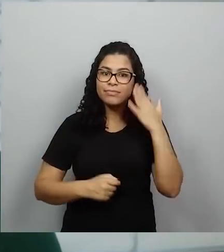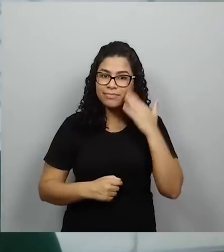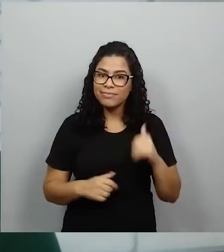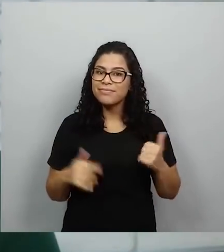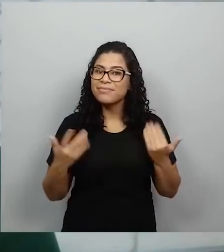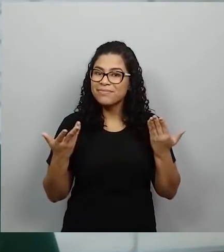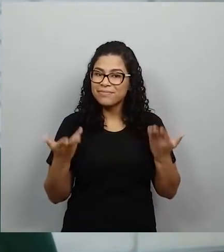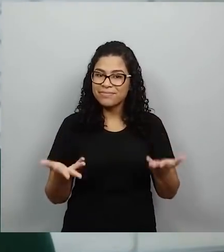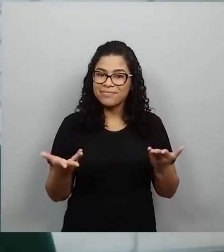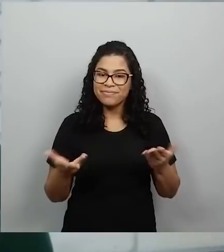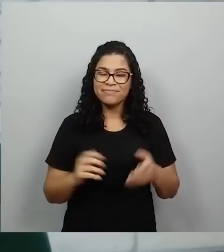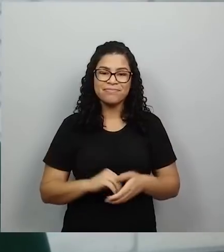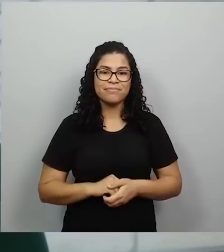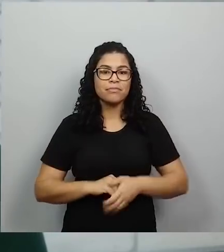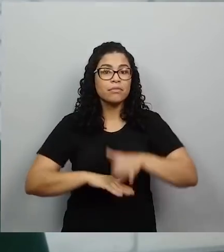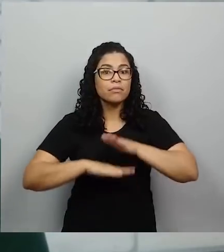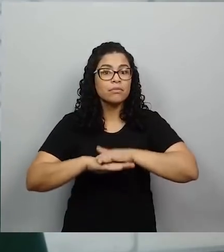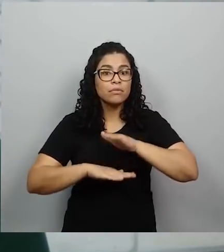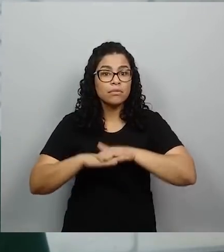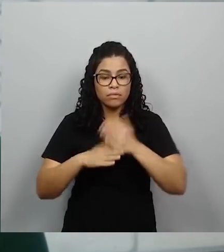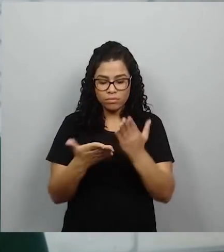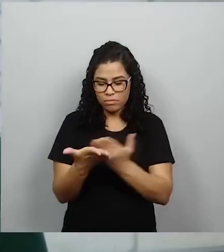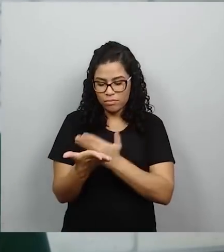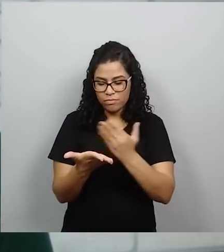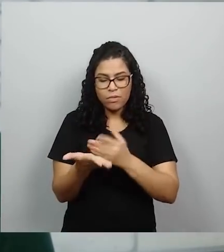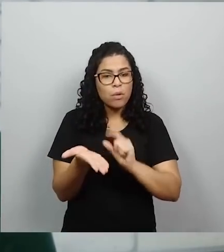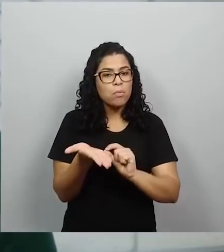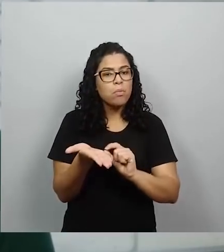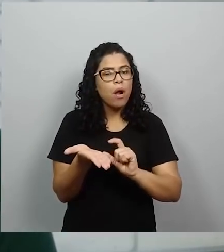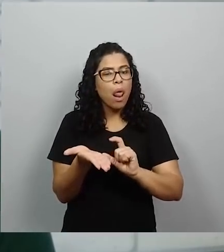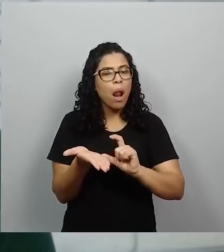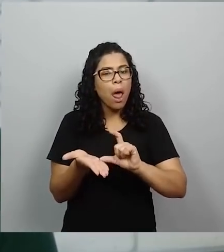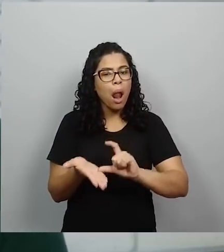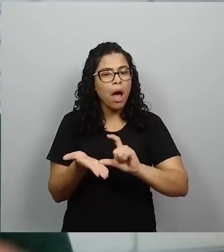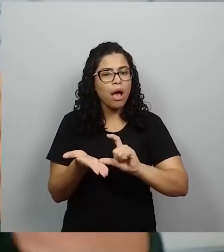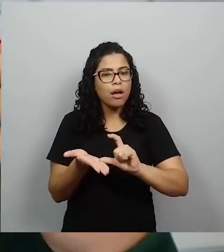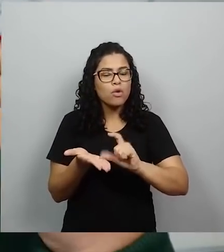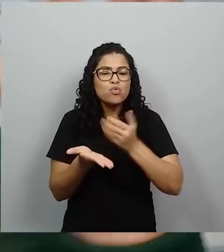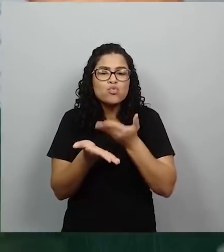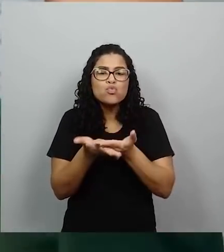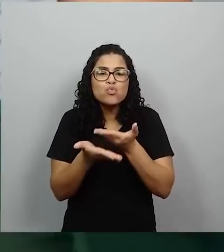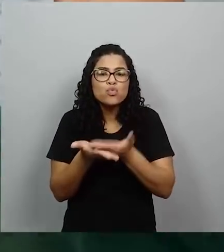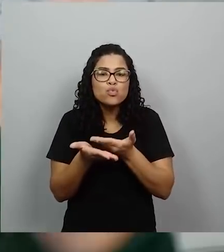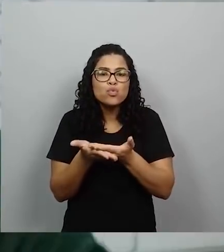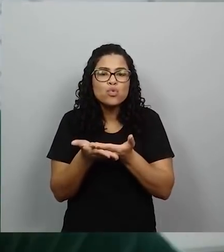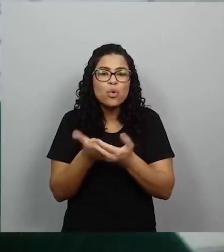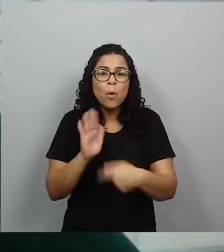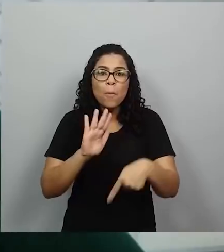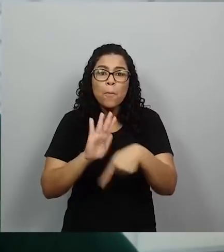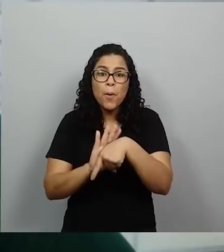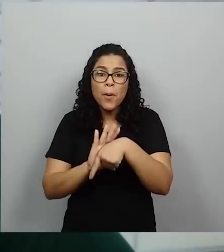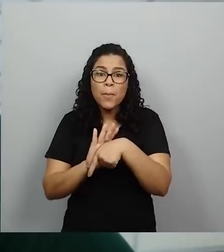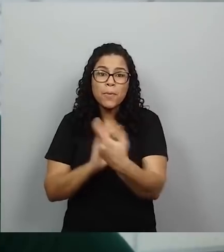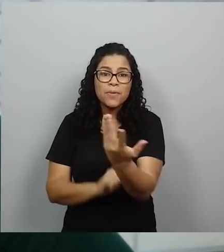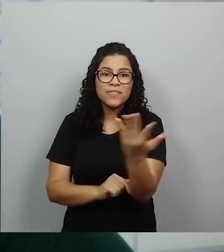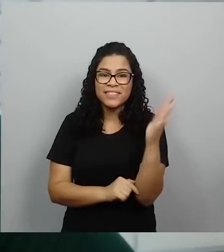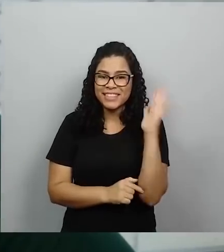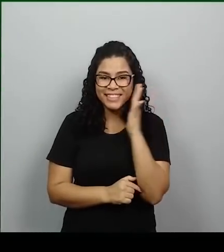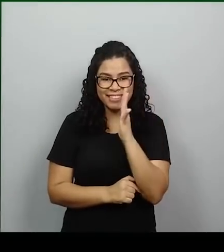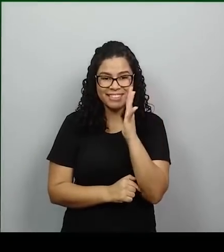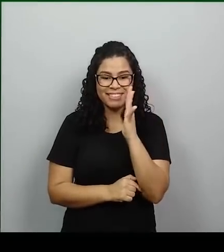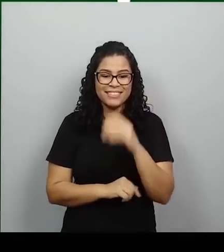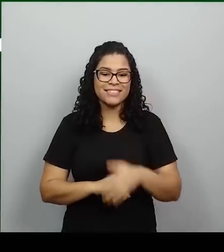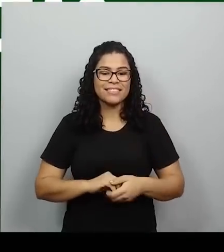Sabe qual? Construir um álbum, uma coleção, um estudo sobre as coisas da